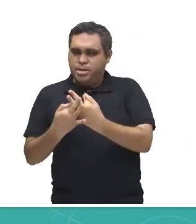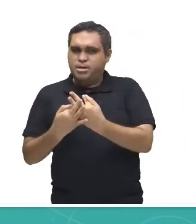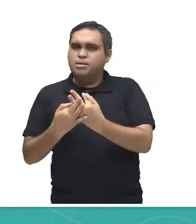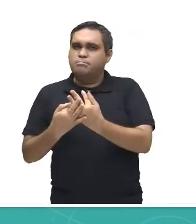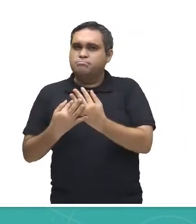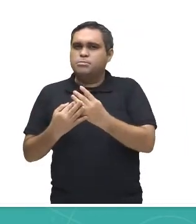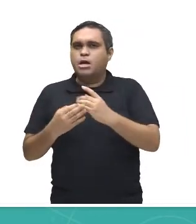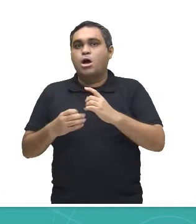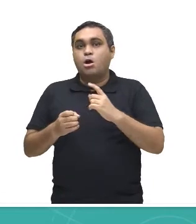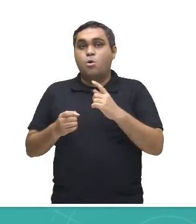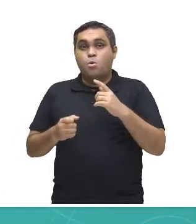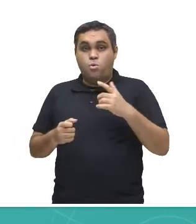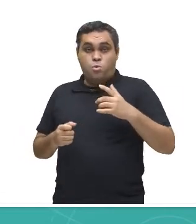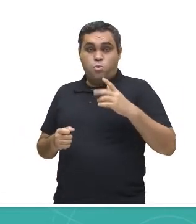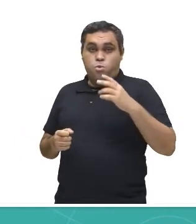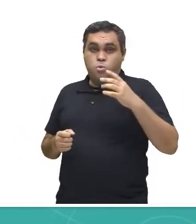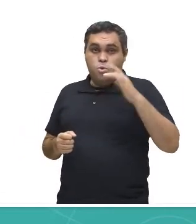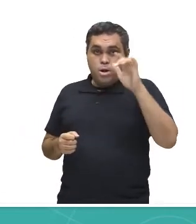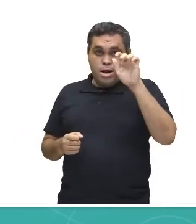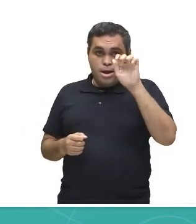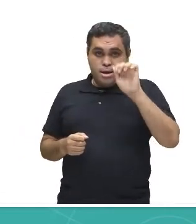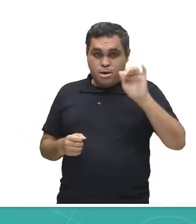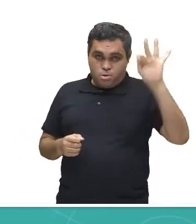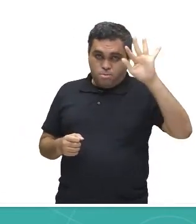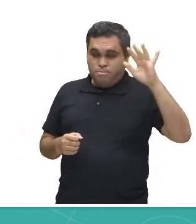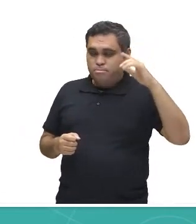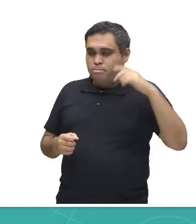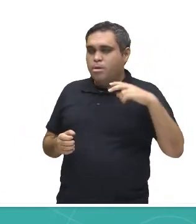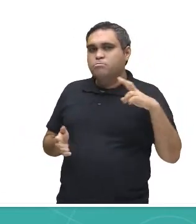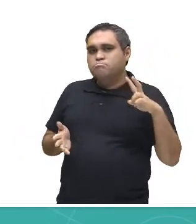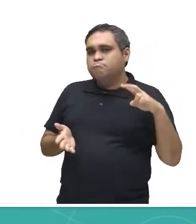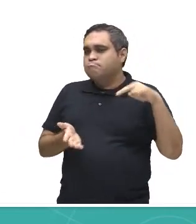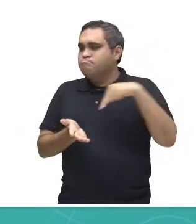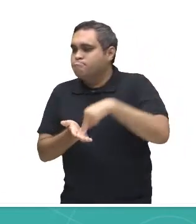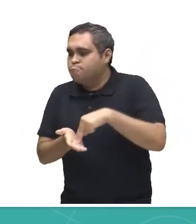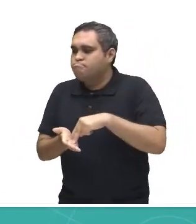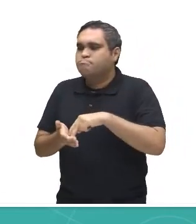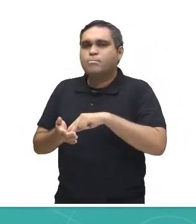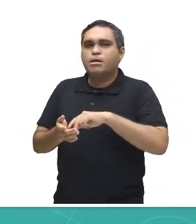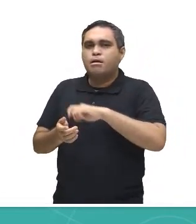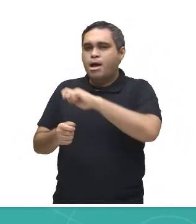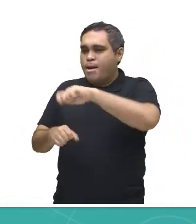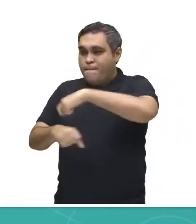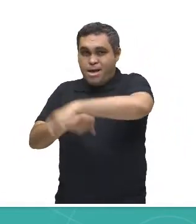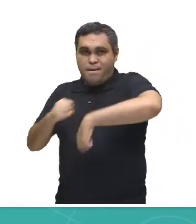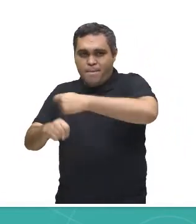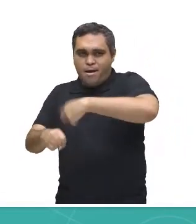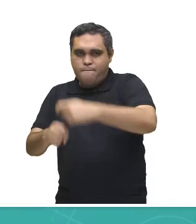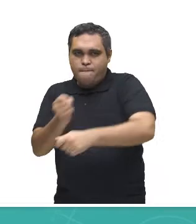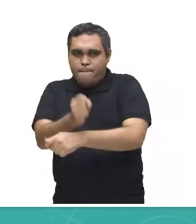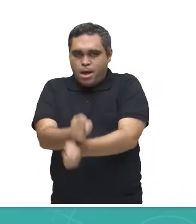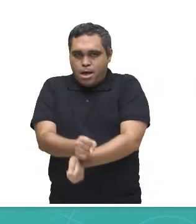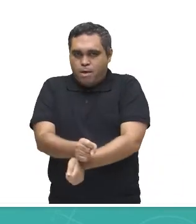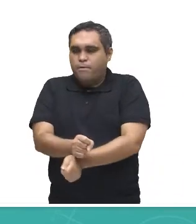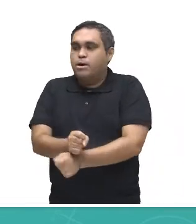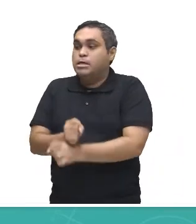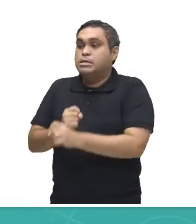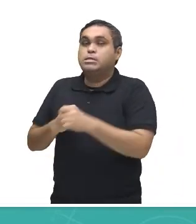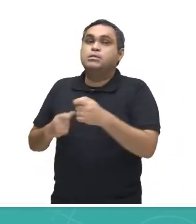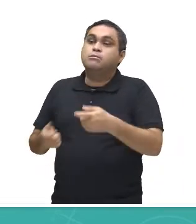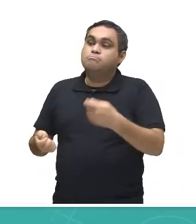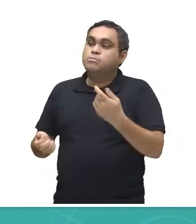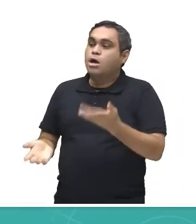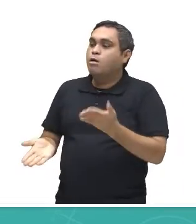esses colonizadores, né, neocolonizadores, exigiam uma quantidade de marfim. Se eles não chegassem com